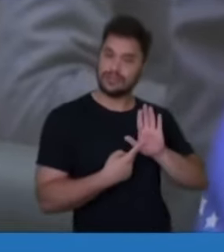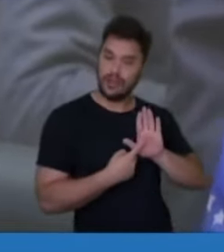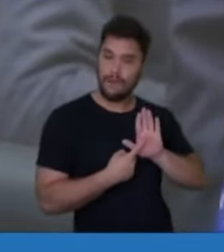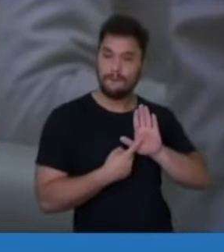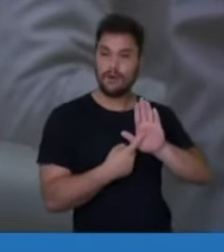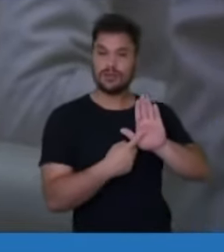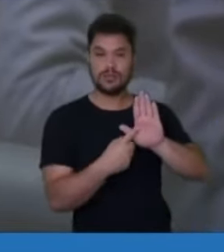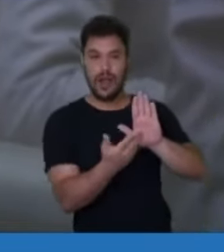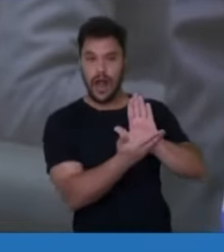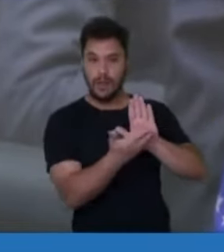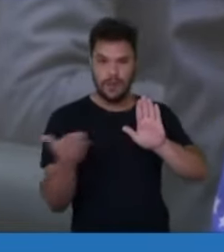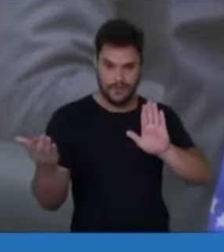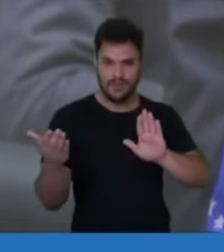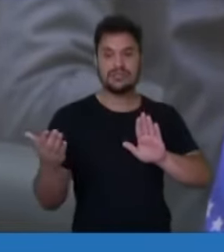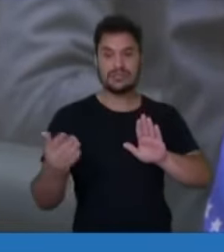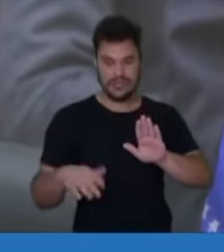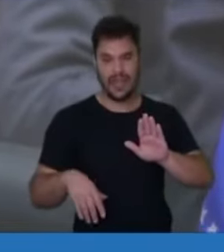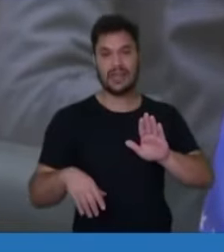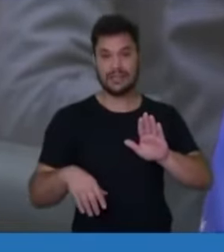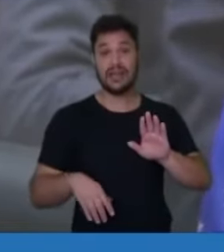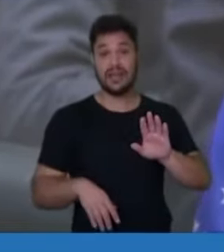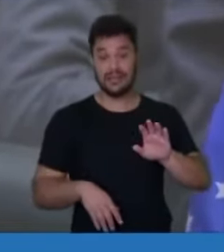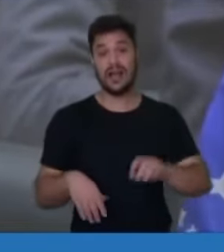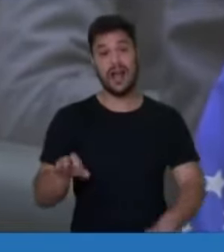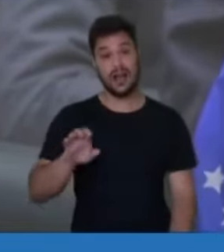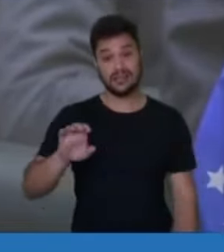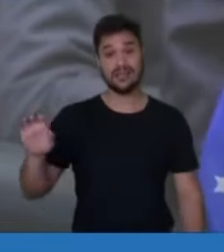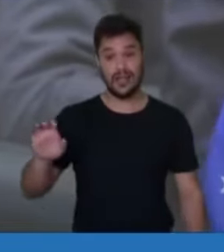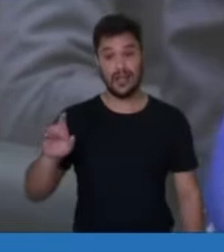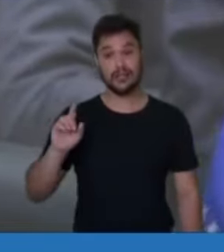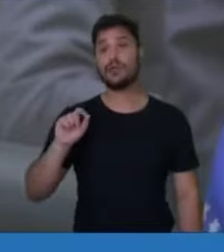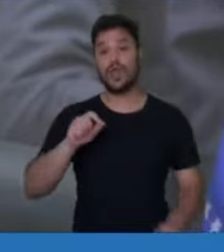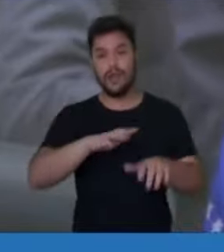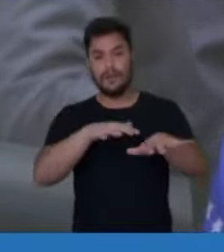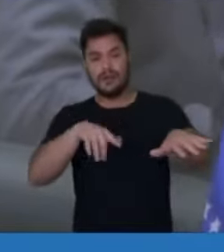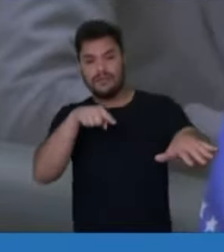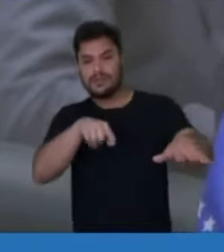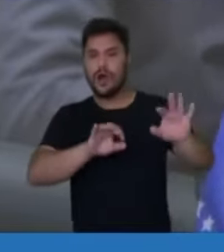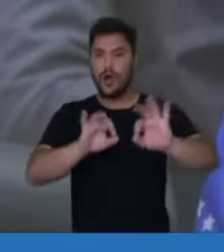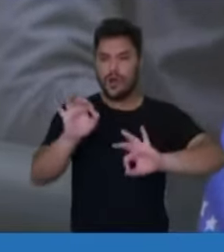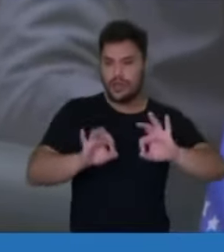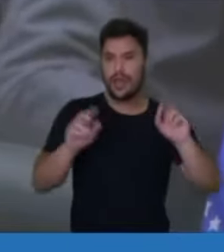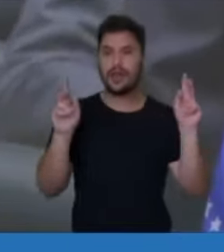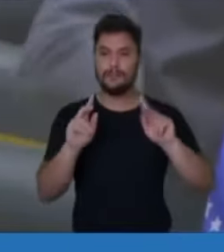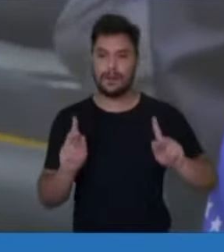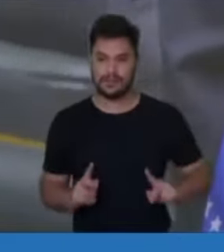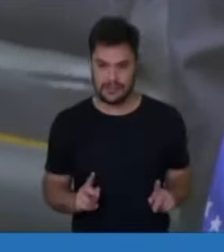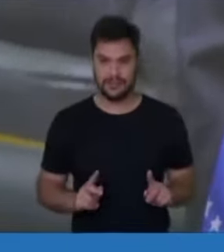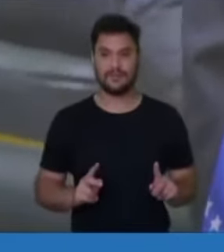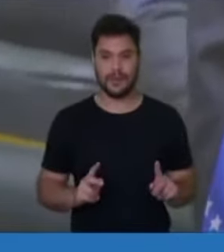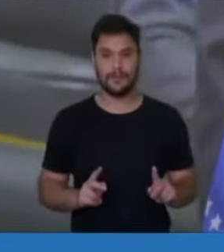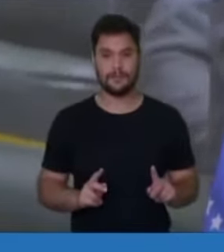para vocês da esquerda o que é uma manifestação ordeira, pacífica